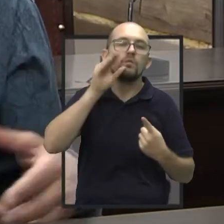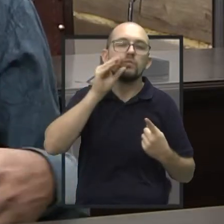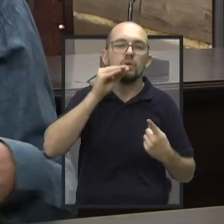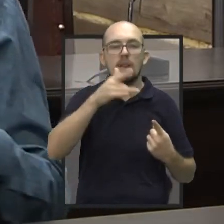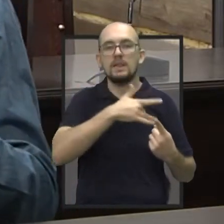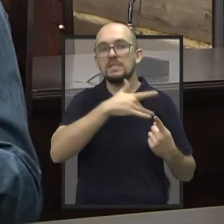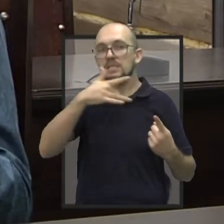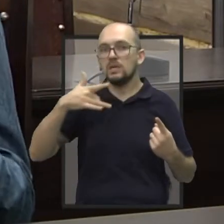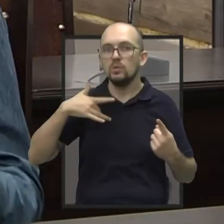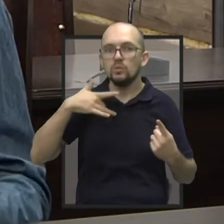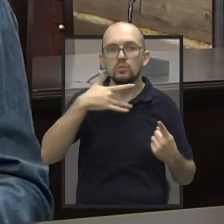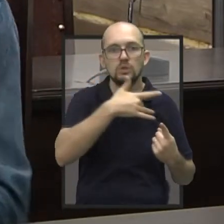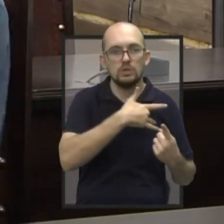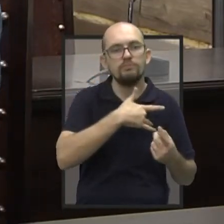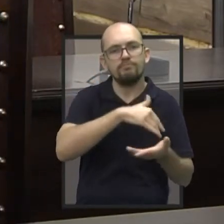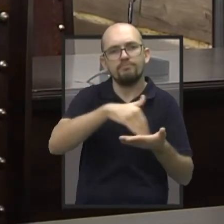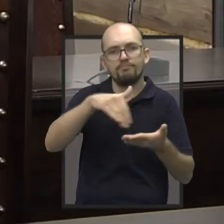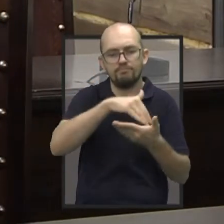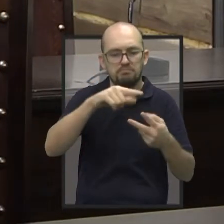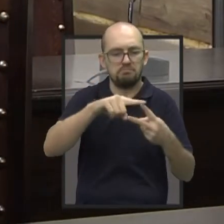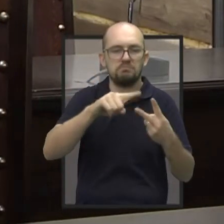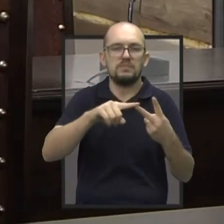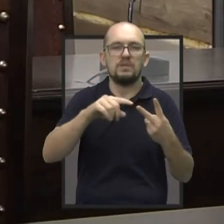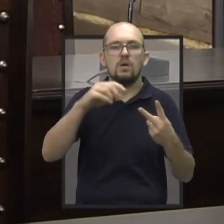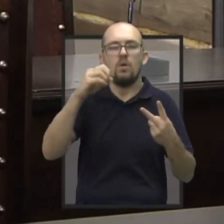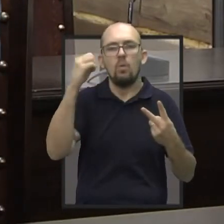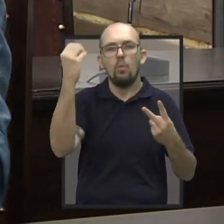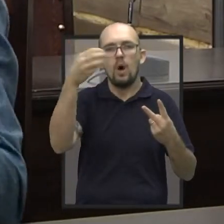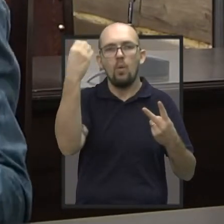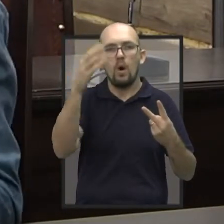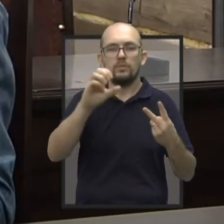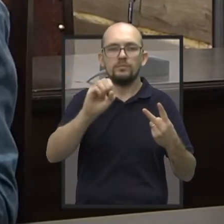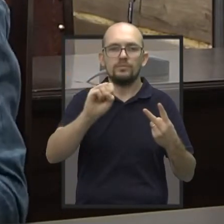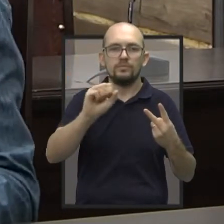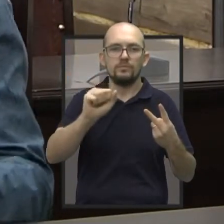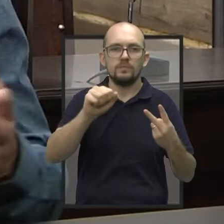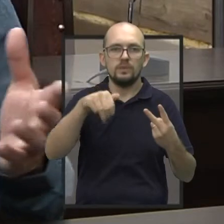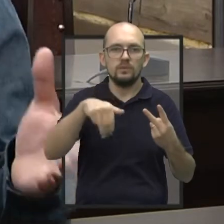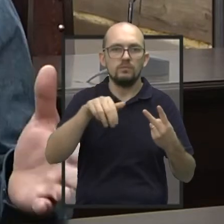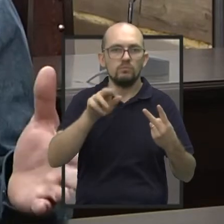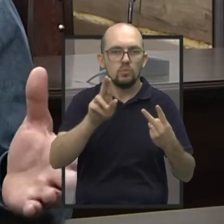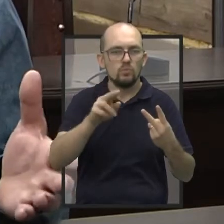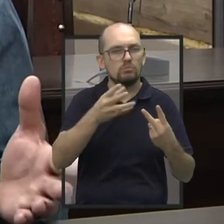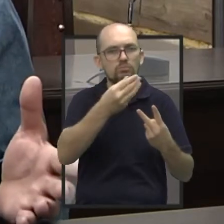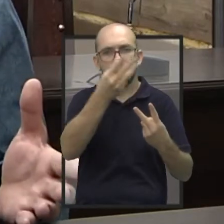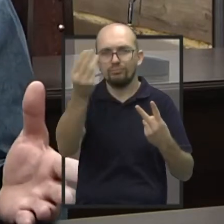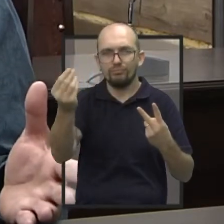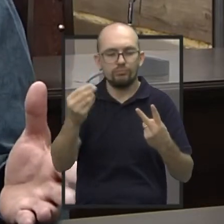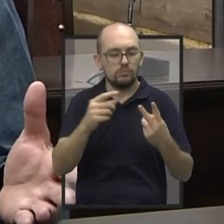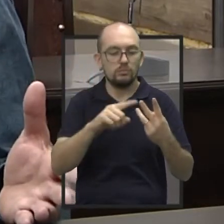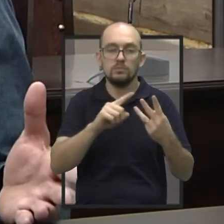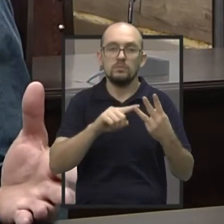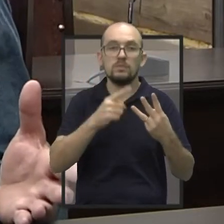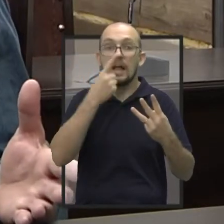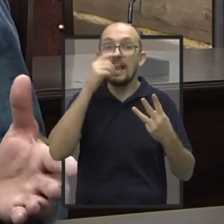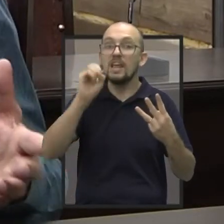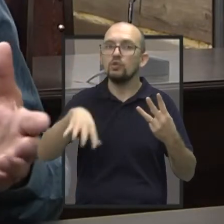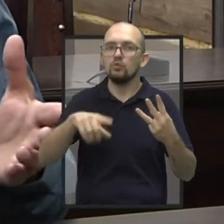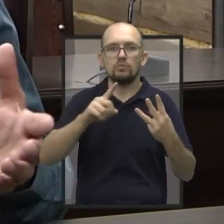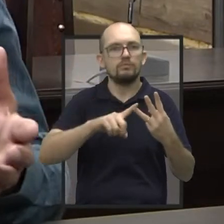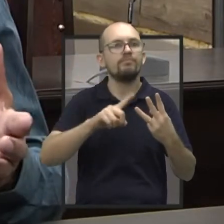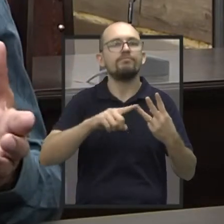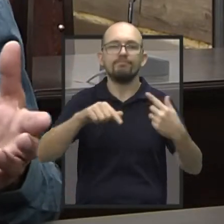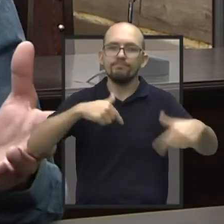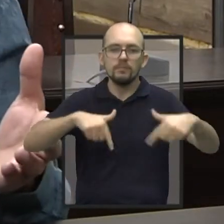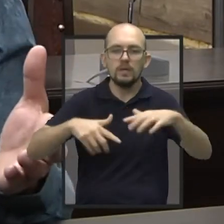saúde, da secretaria, do SAMU, que atende vários e várias pessoas, e dos coletores de lixo, que pegam o lixo da cidade toda e você